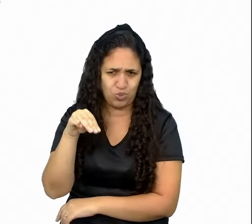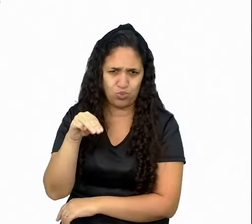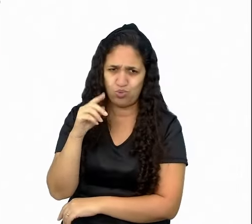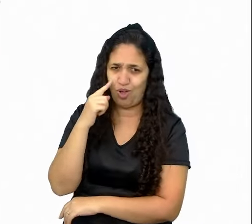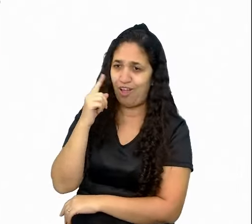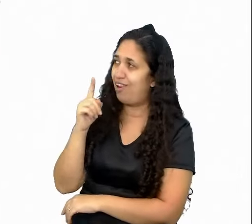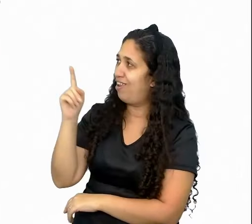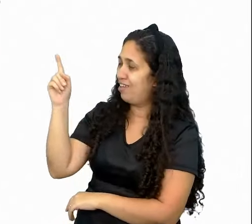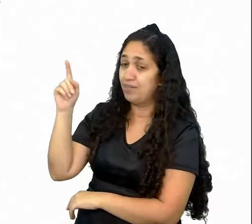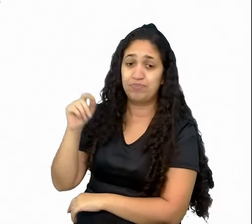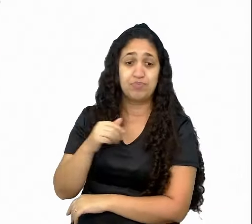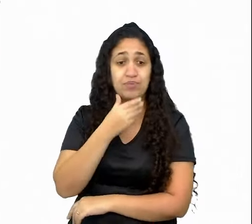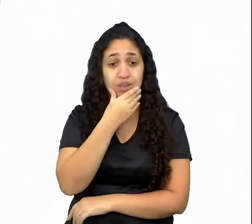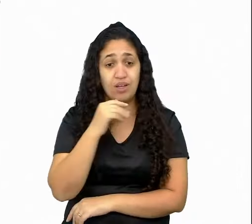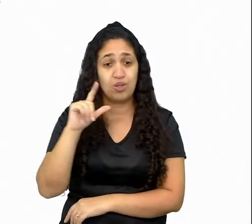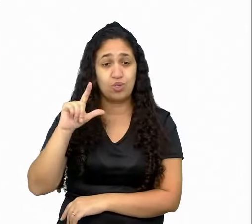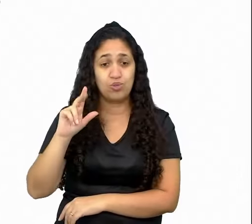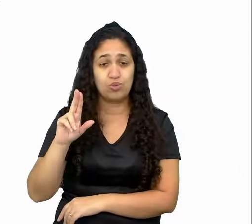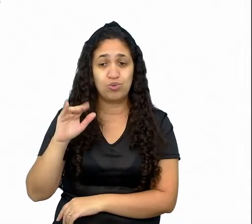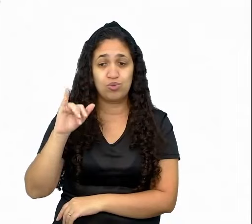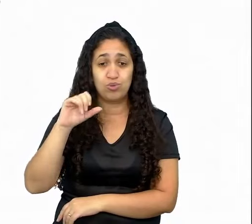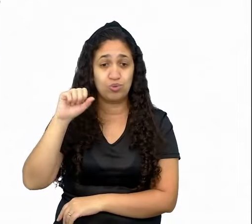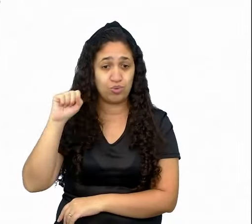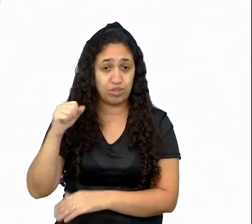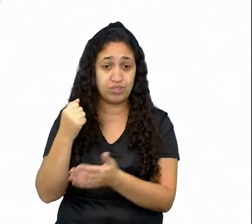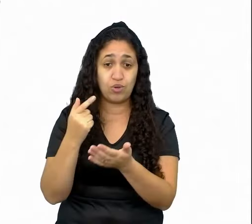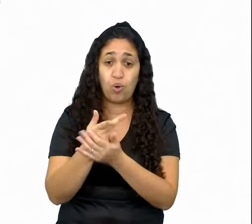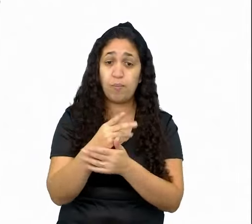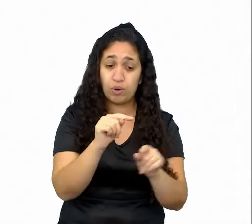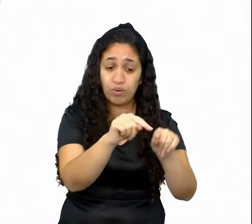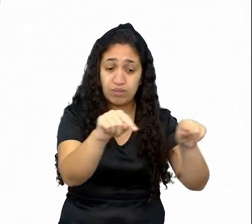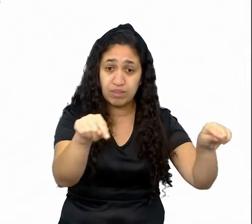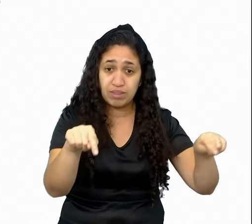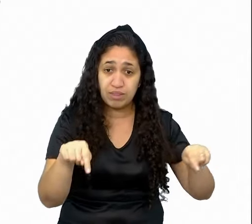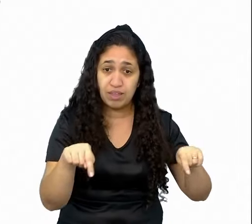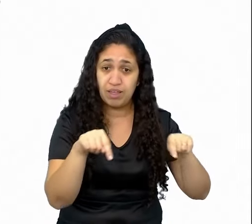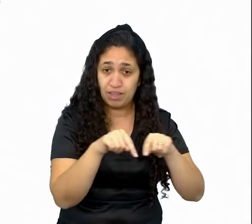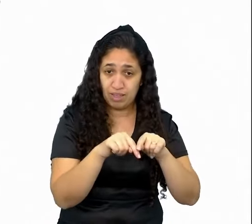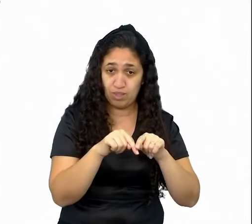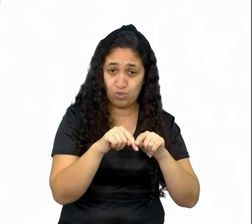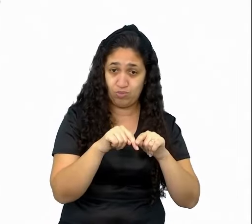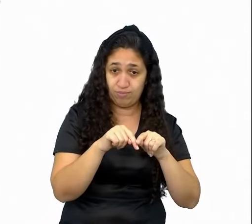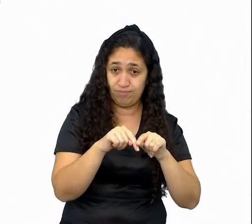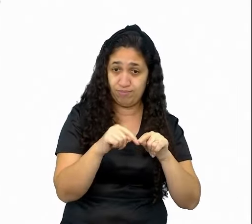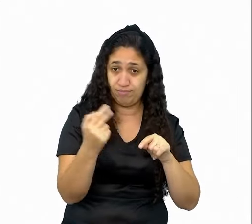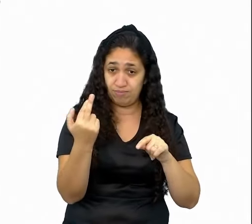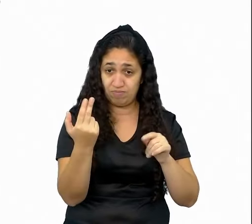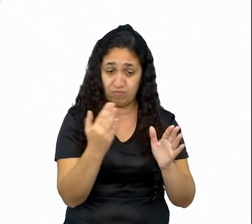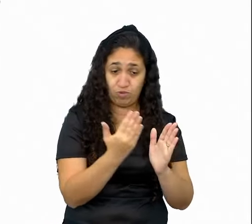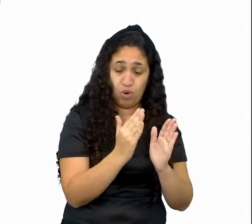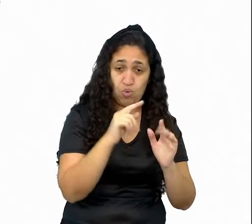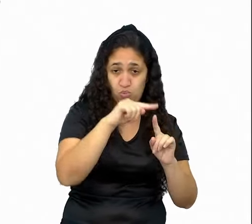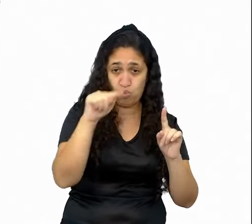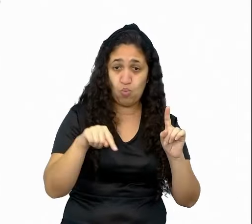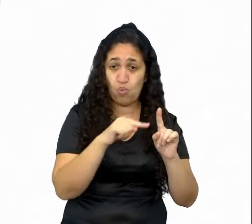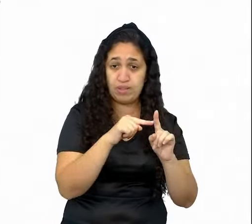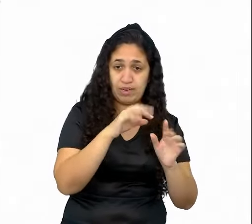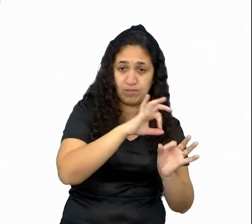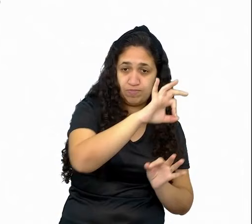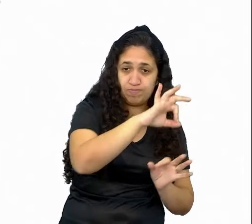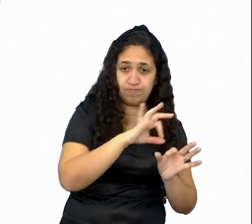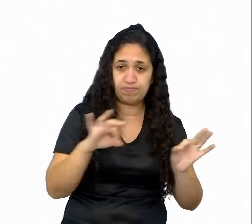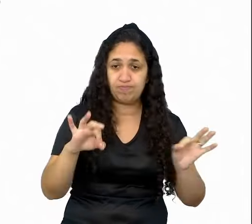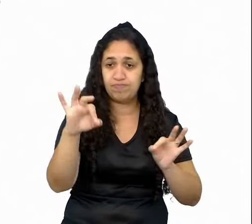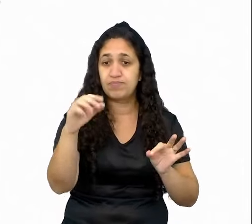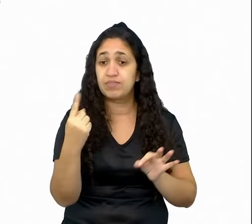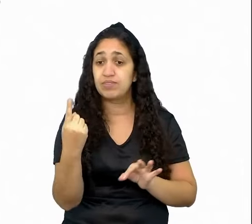aqui, ó. Luiz comprou um terreno no formato de um quadrado, com lado igual a 17 metros, e deseja cercá-lo. Para isso,